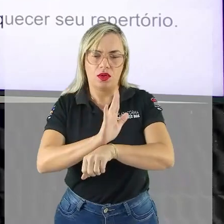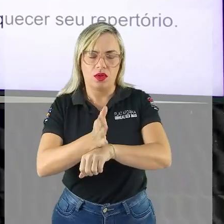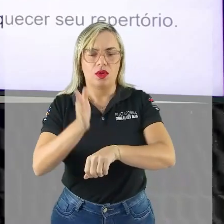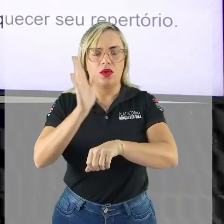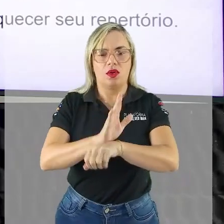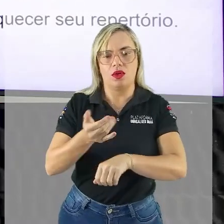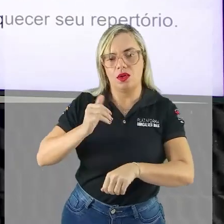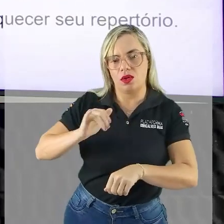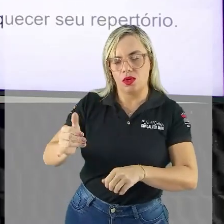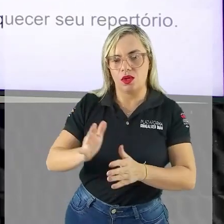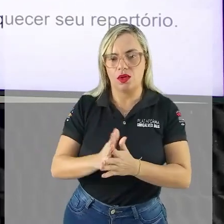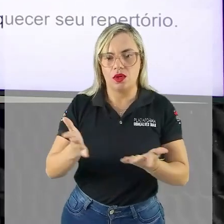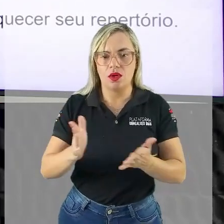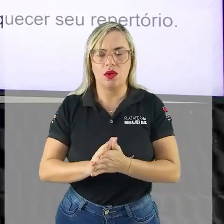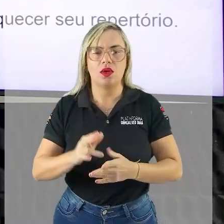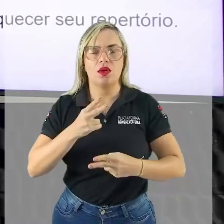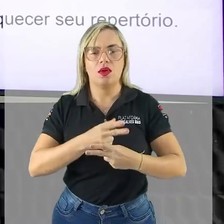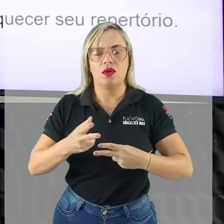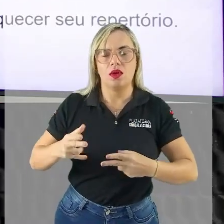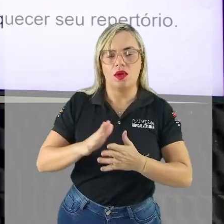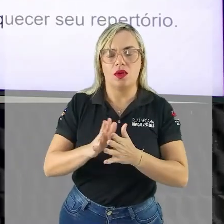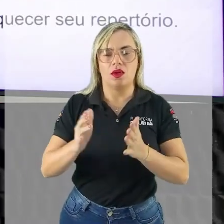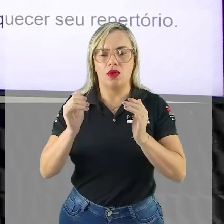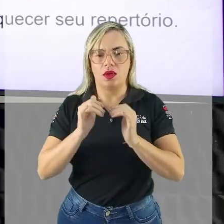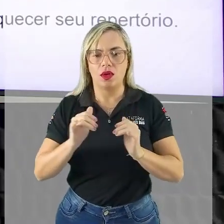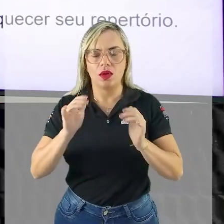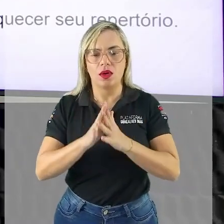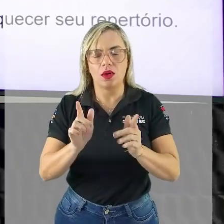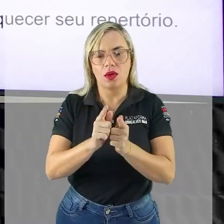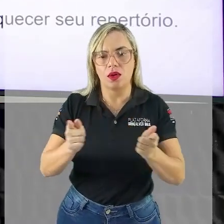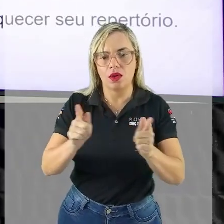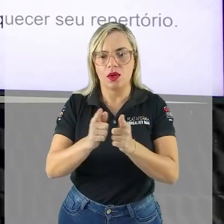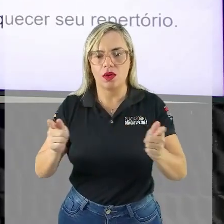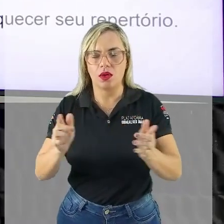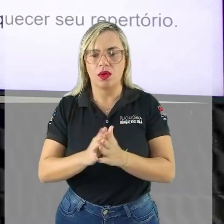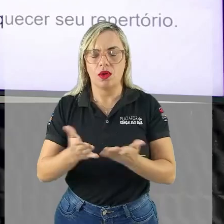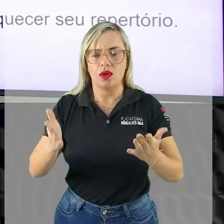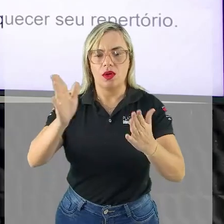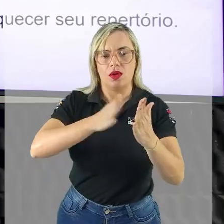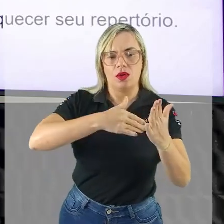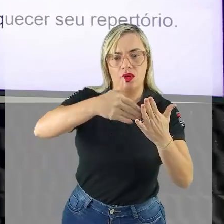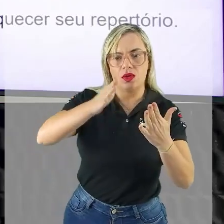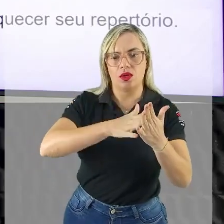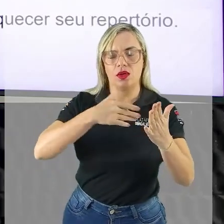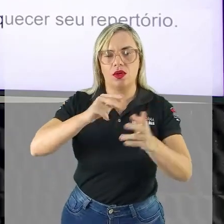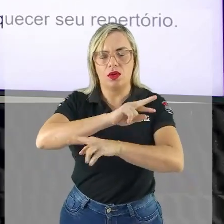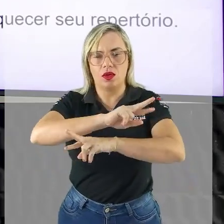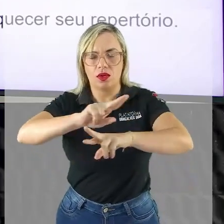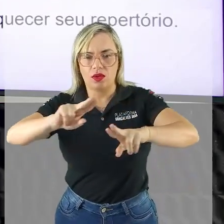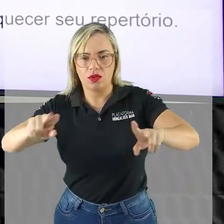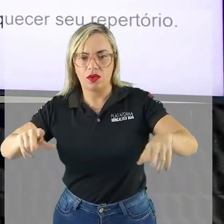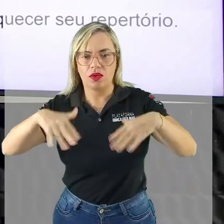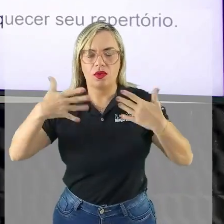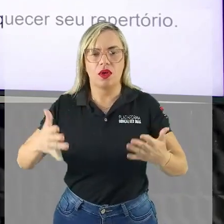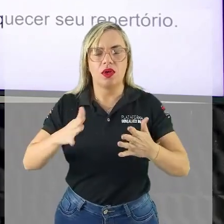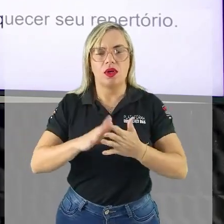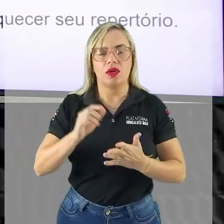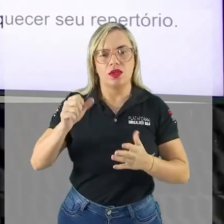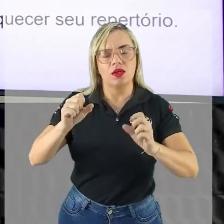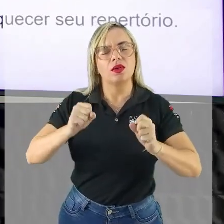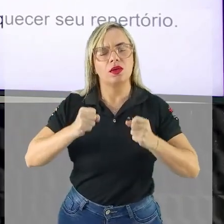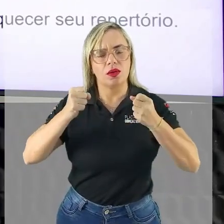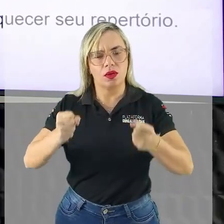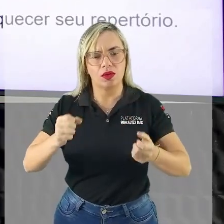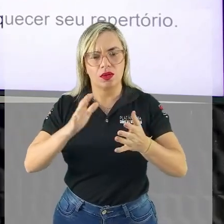Filmes, documentários, séries, músicas, quadros, né? A gente chama de pinturas, entre outros, tá?